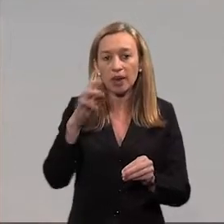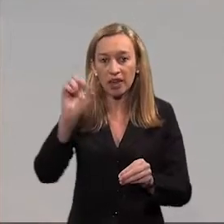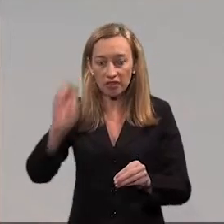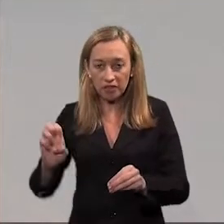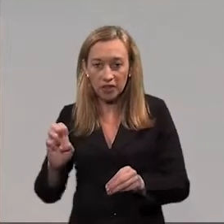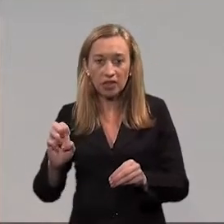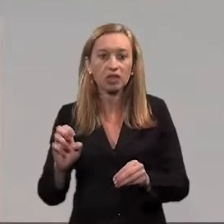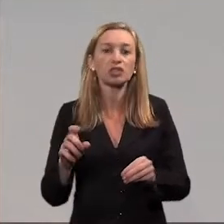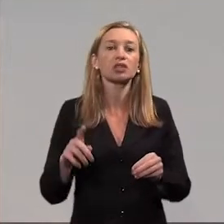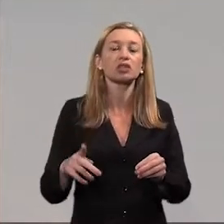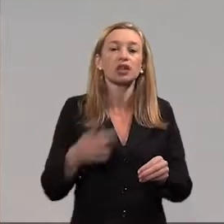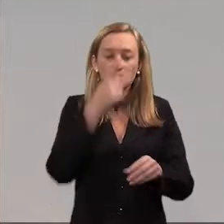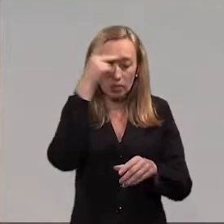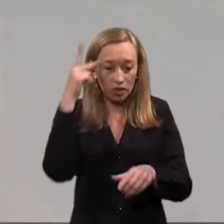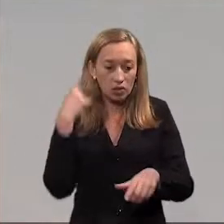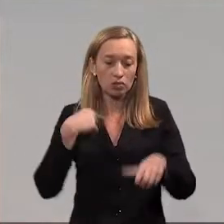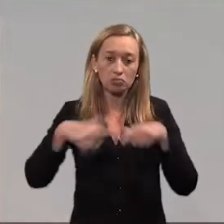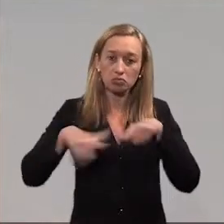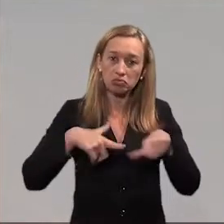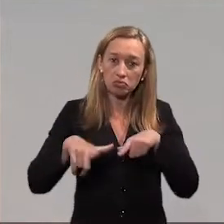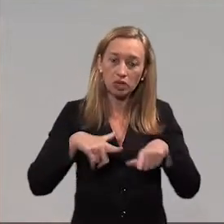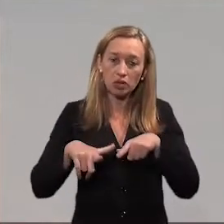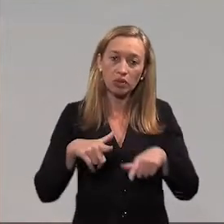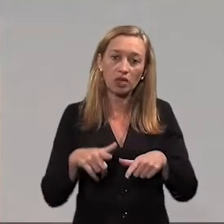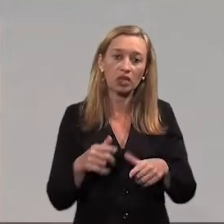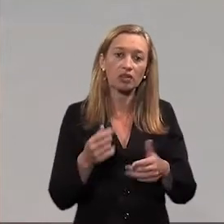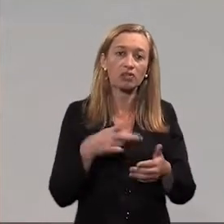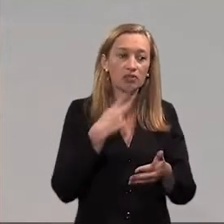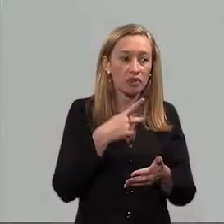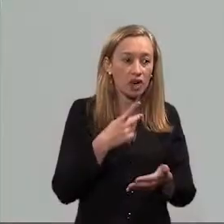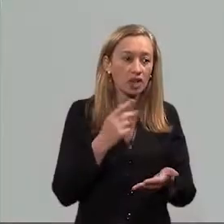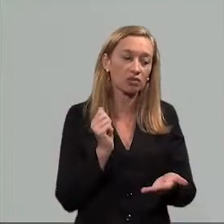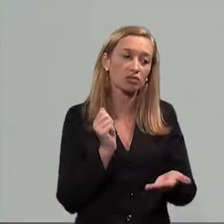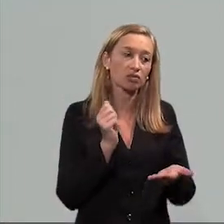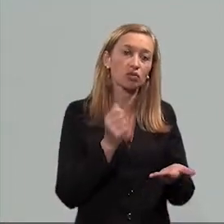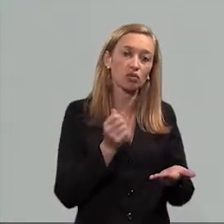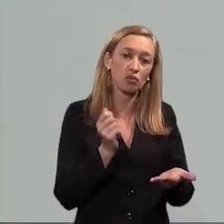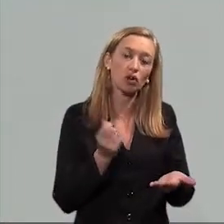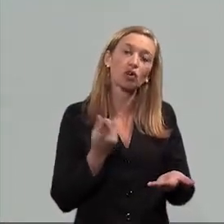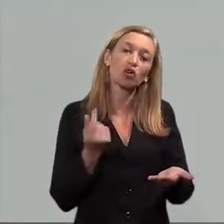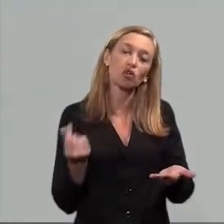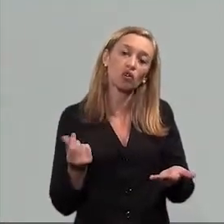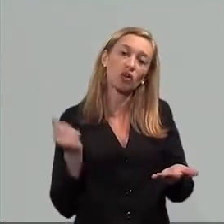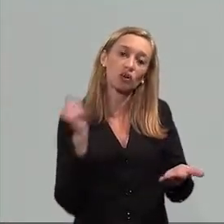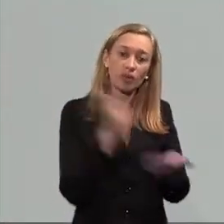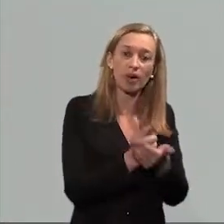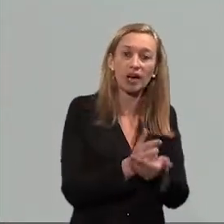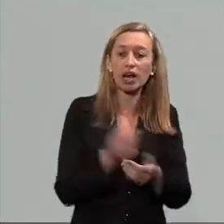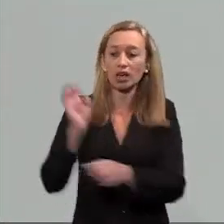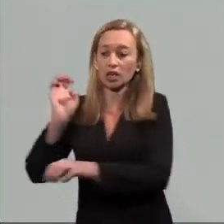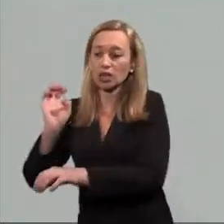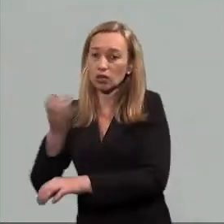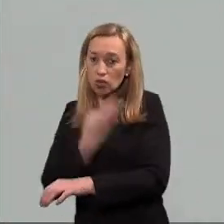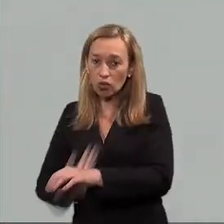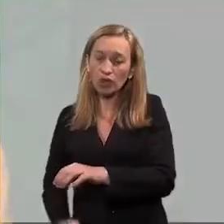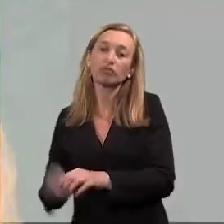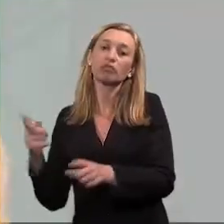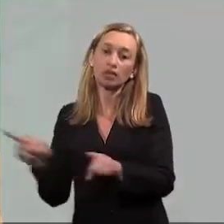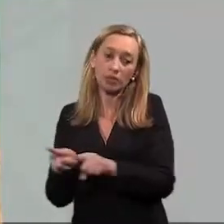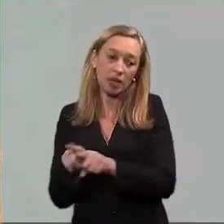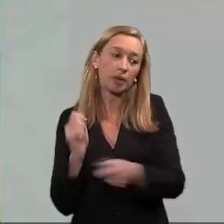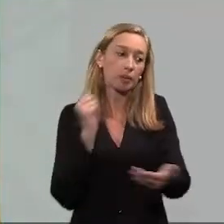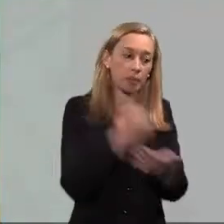o servidor estabelece o valor que ele vai contribuir e o governo tem um compromisso de também contribuir com uma parte.